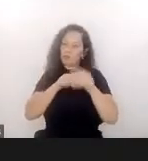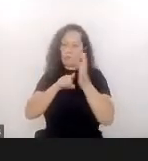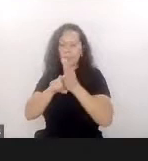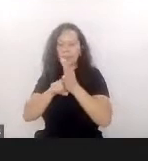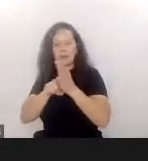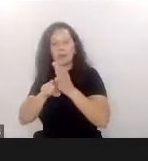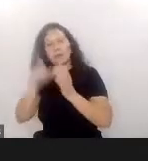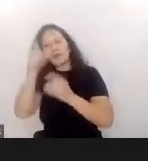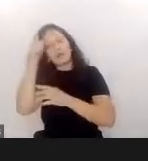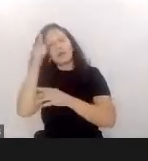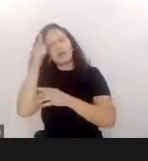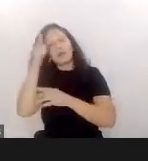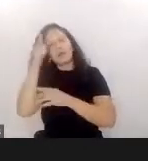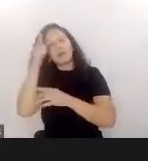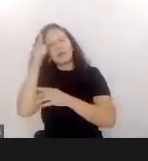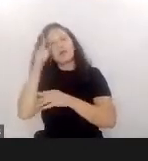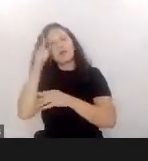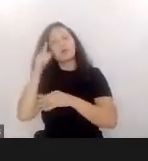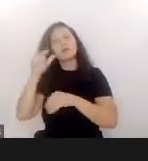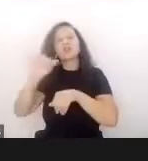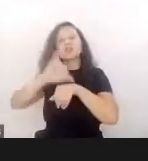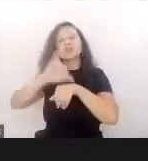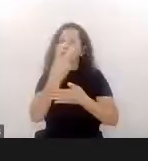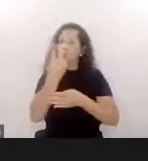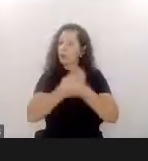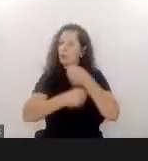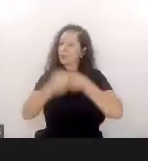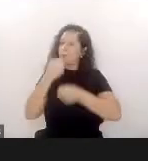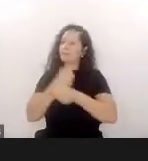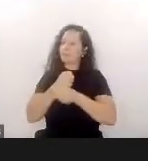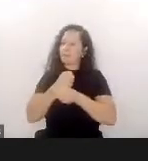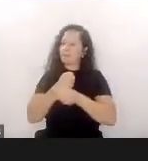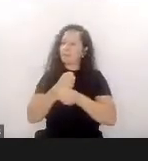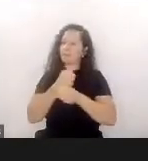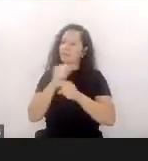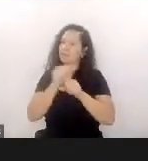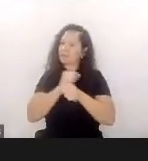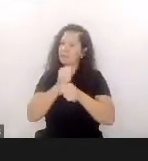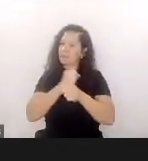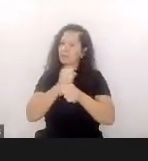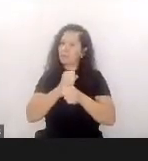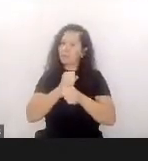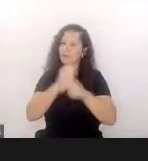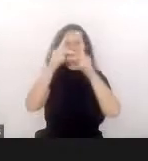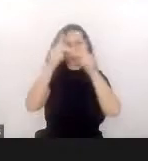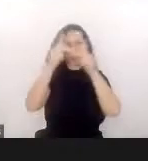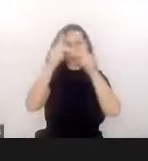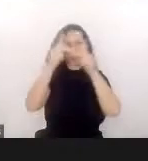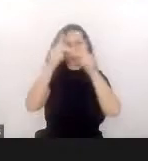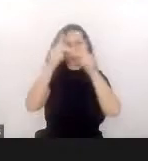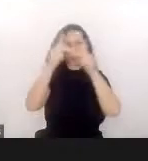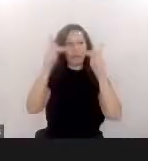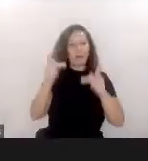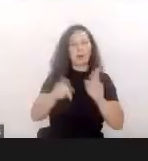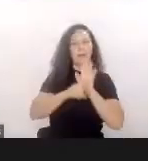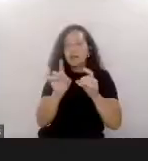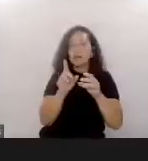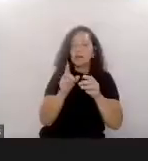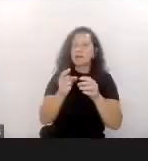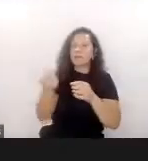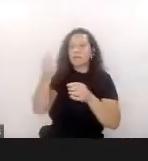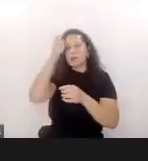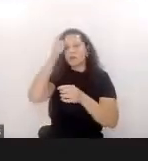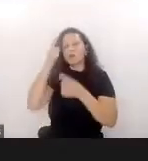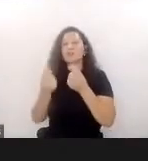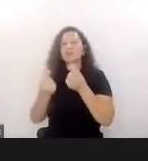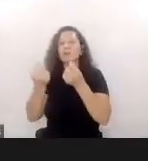2 anos atrás. Então, a gente colocou os mapas da Bienal à venda para reverter os